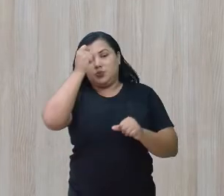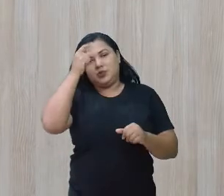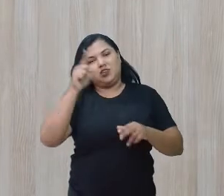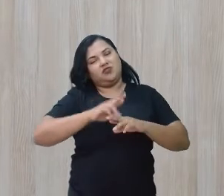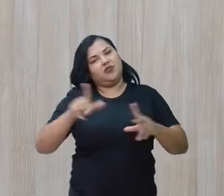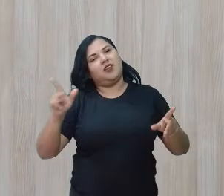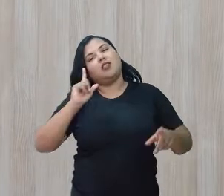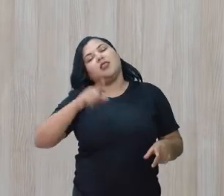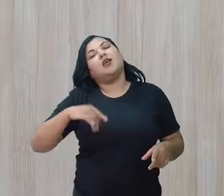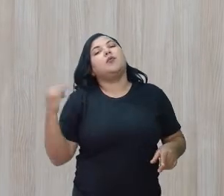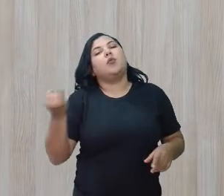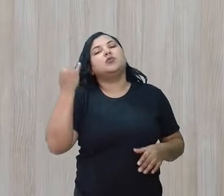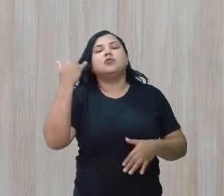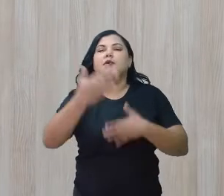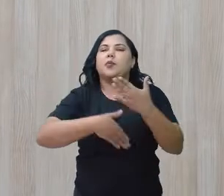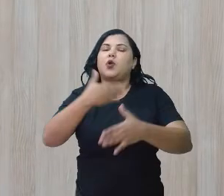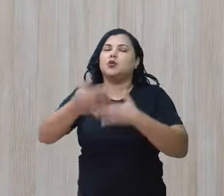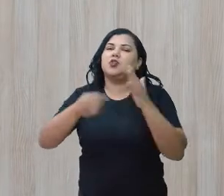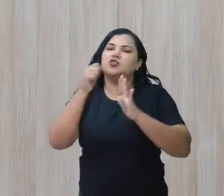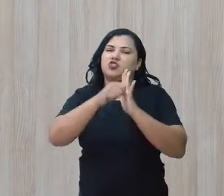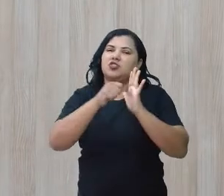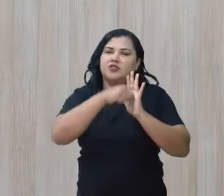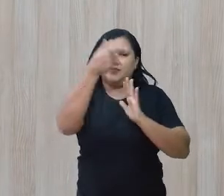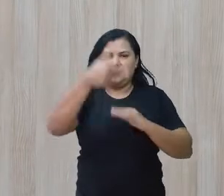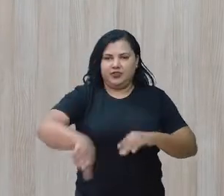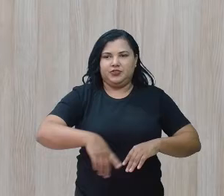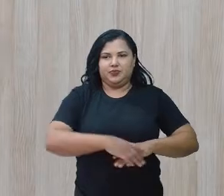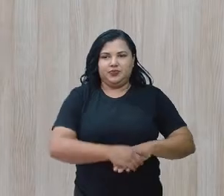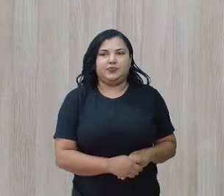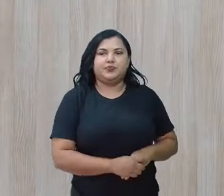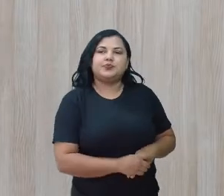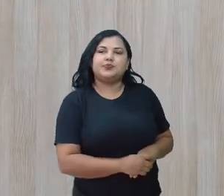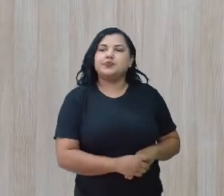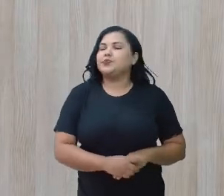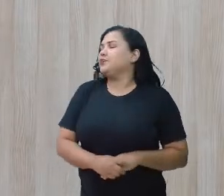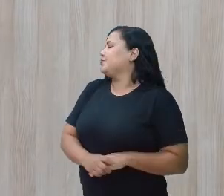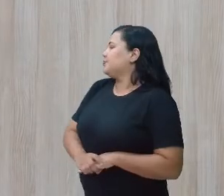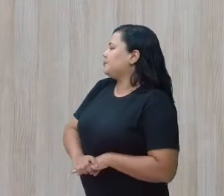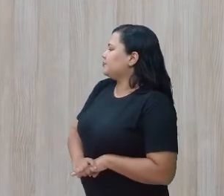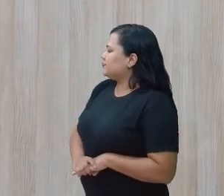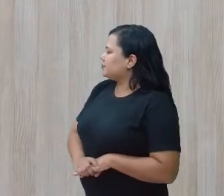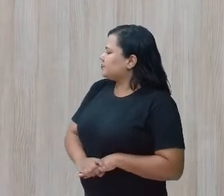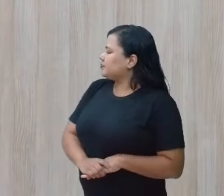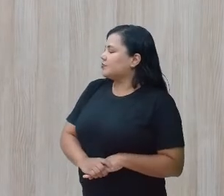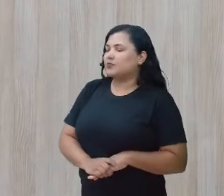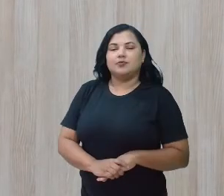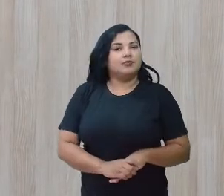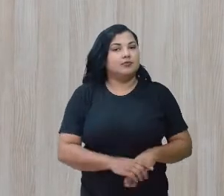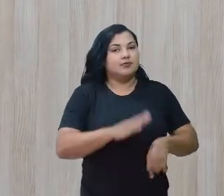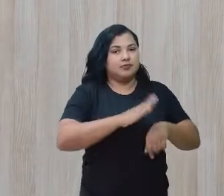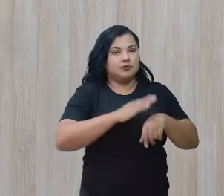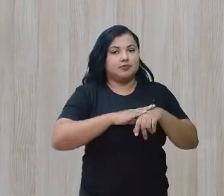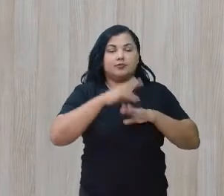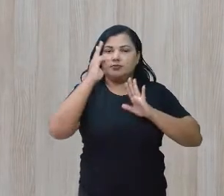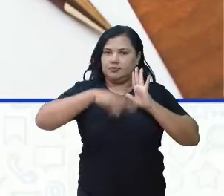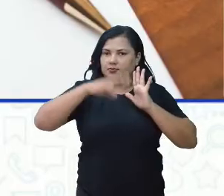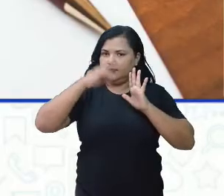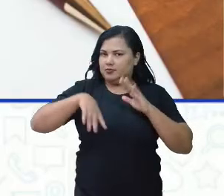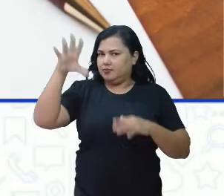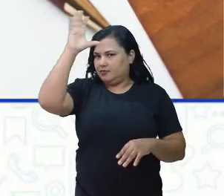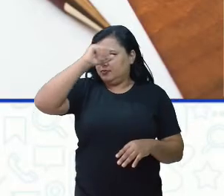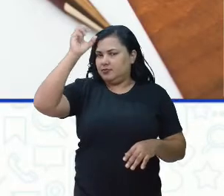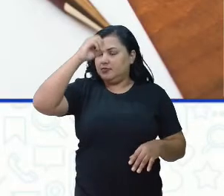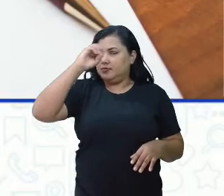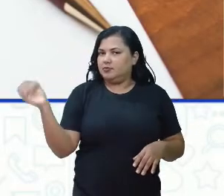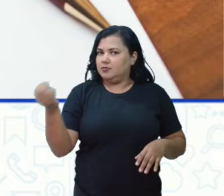tão importante fazer esse processo de reescrita. Escreva com frequência. Ao ler, você aprende novas palavras e ao